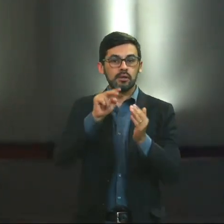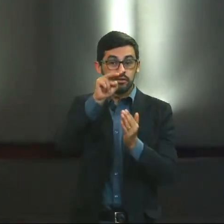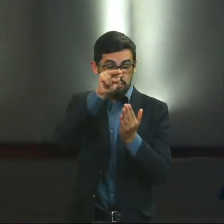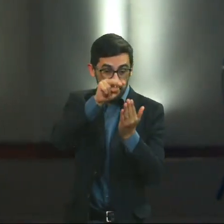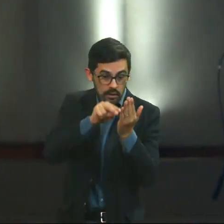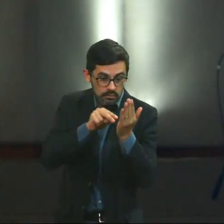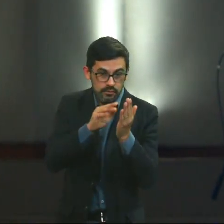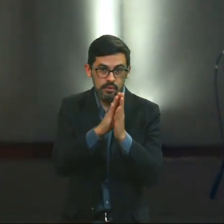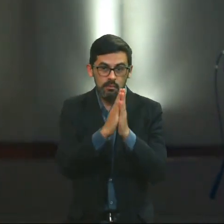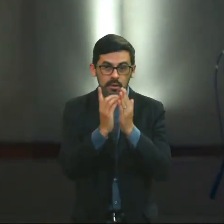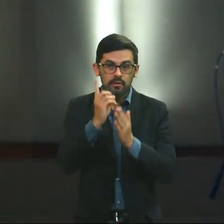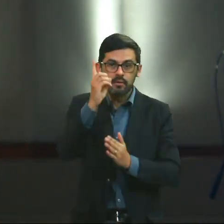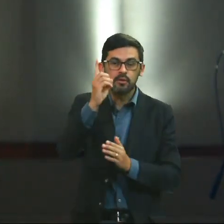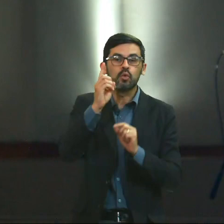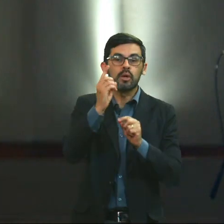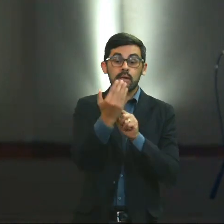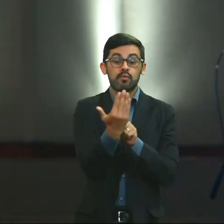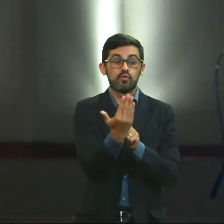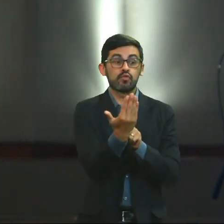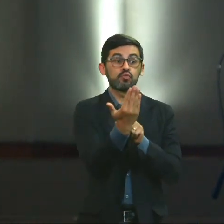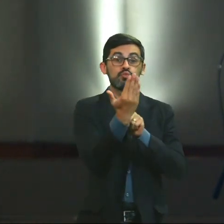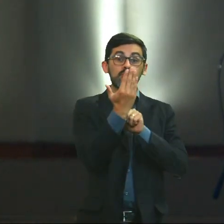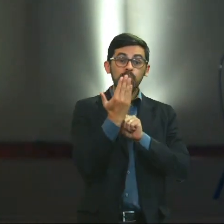palavra, ela revela